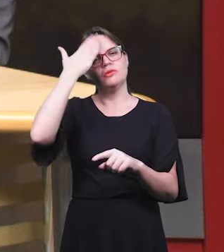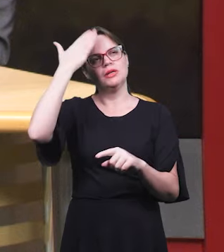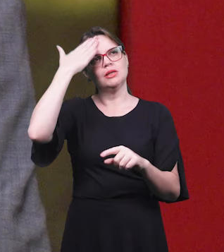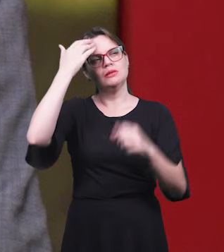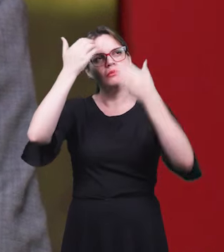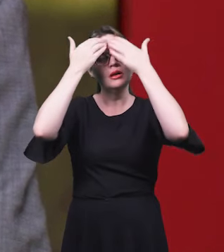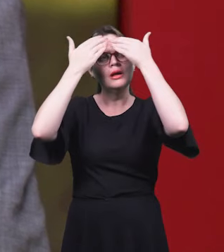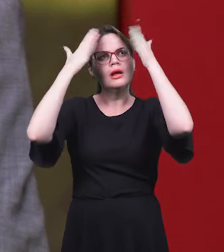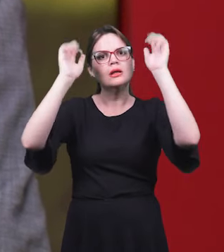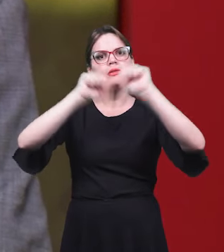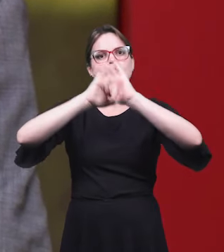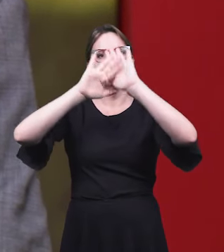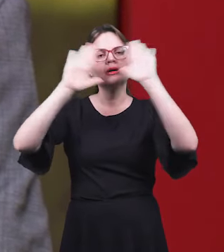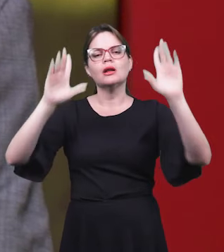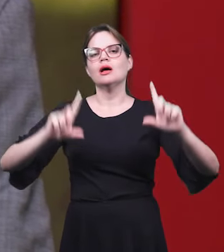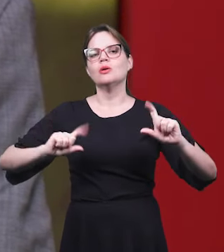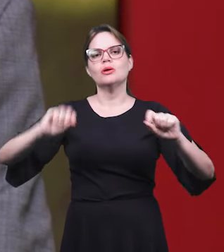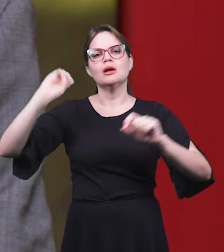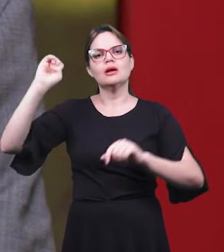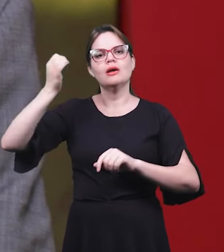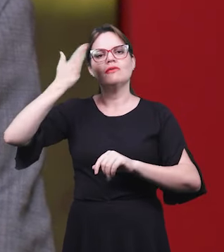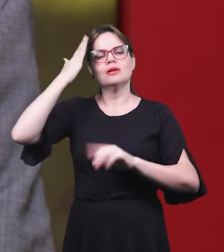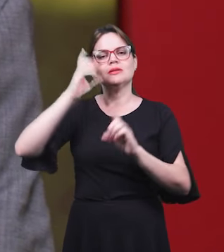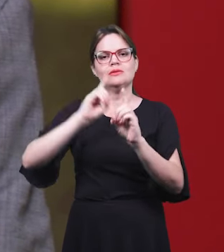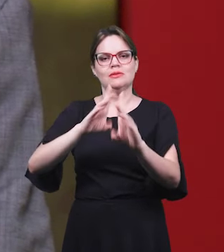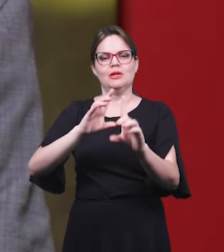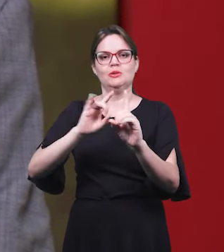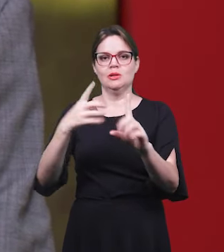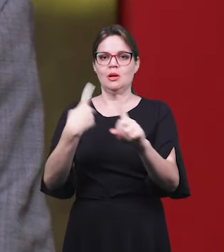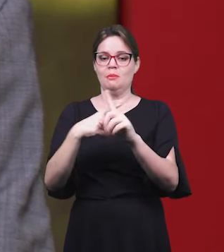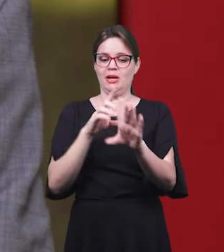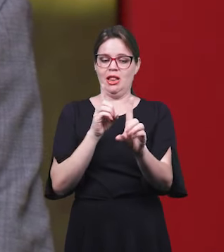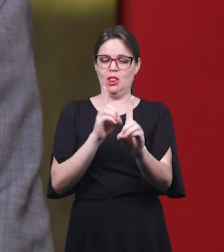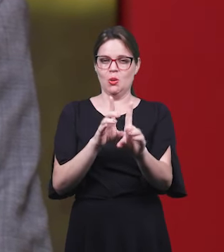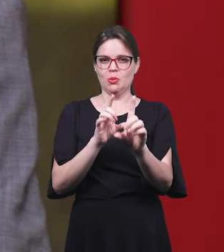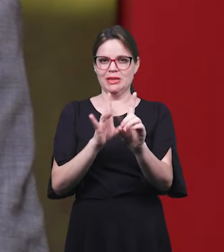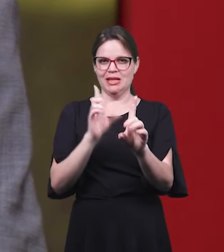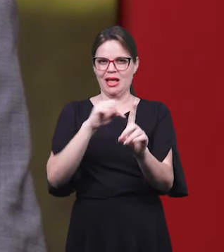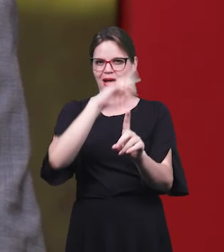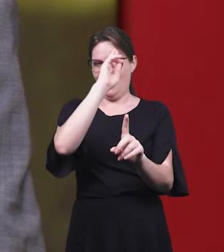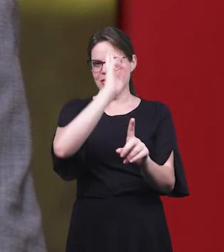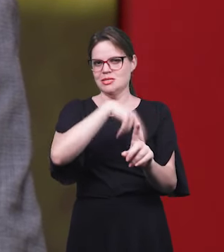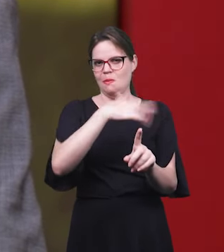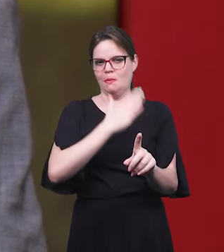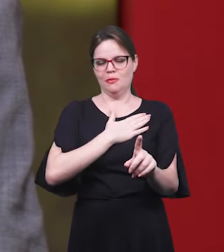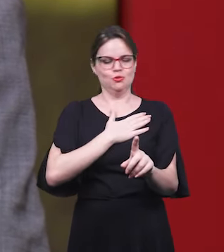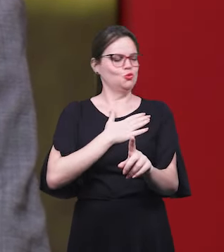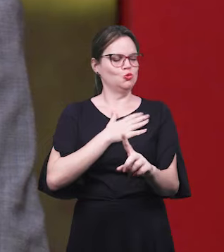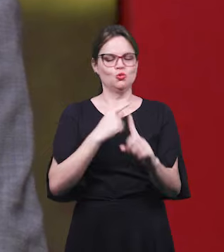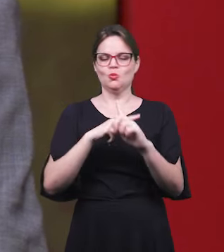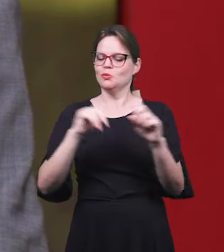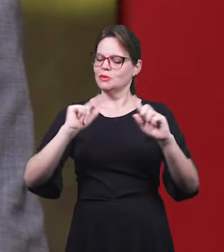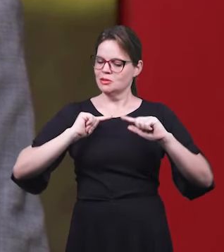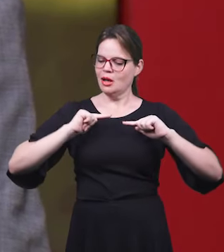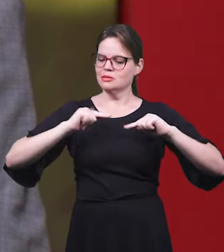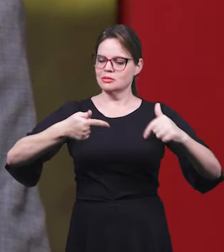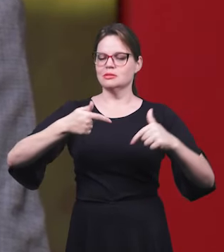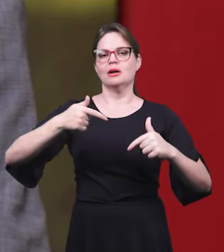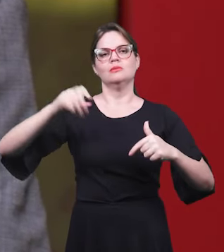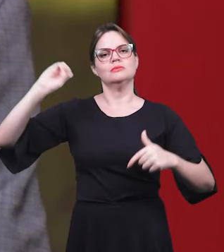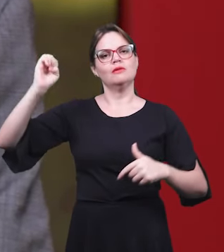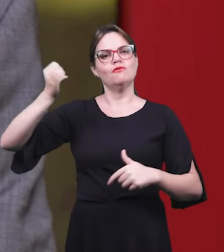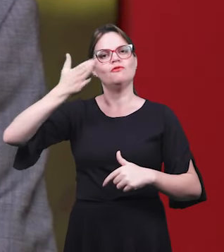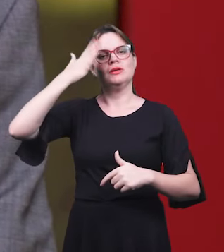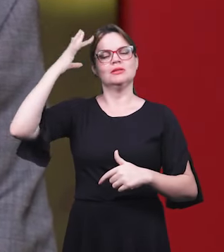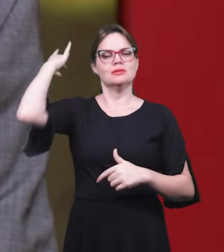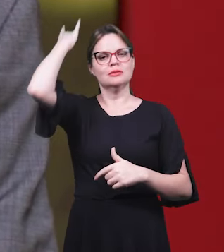porque não é um entendimento racional da doutrina, mas é o entendimento da ação do Espírito Santo, nos dando cada vez mais a mente